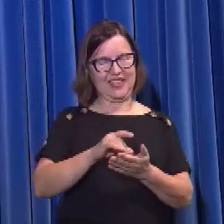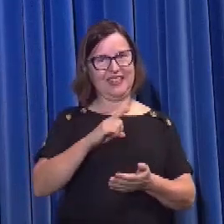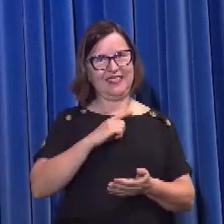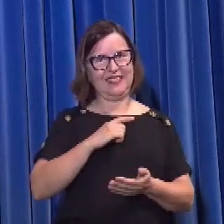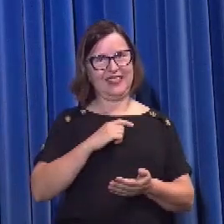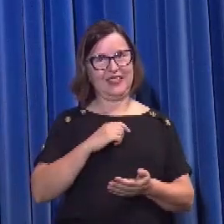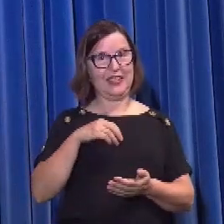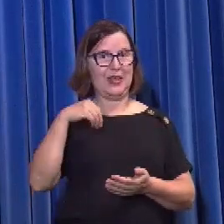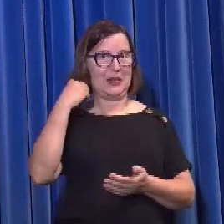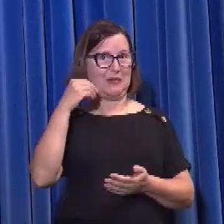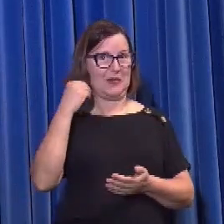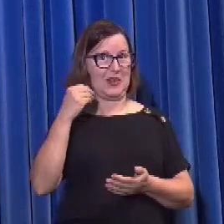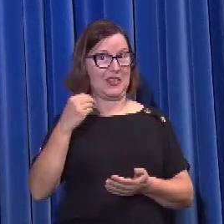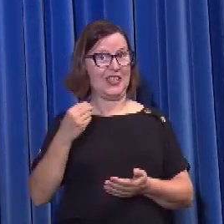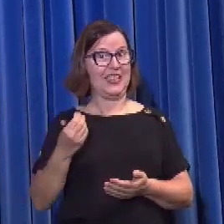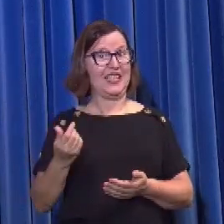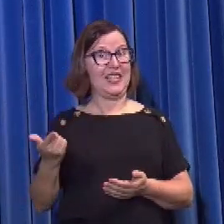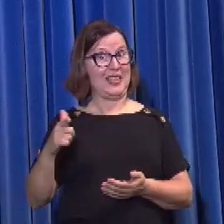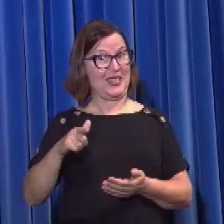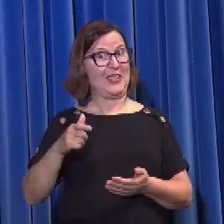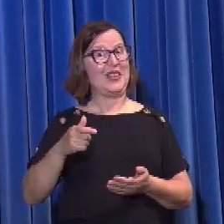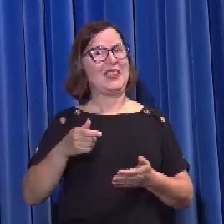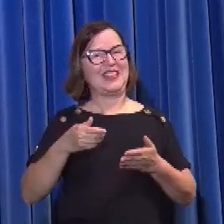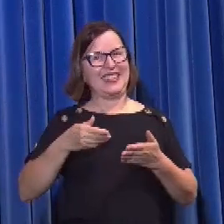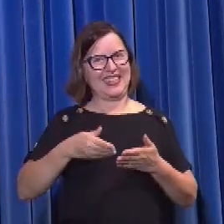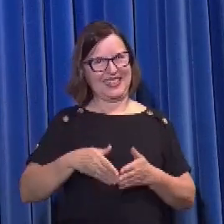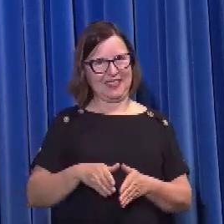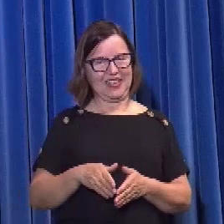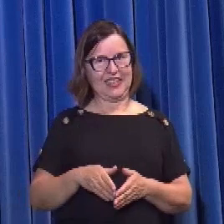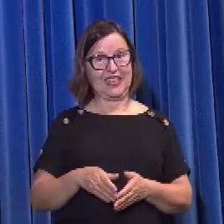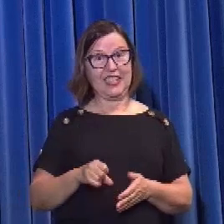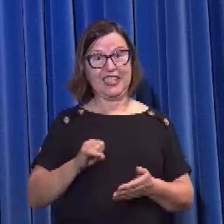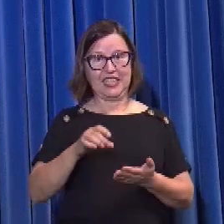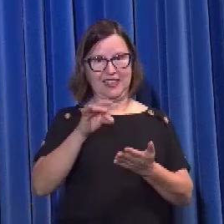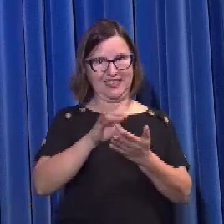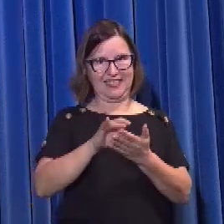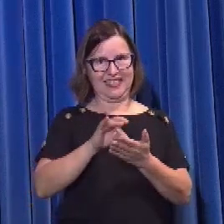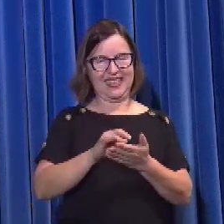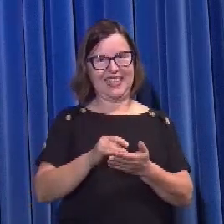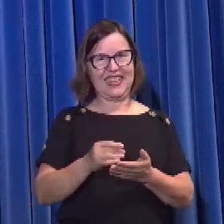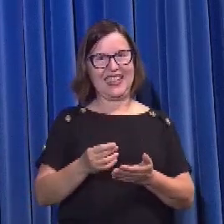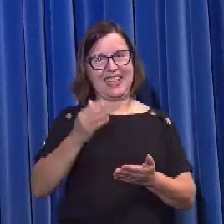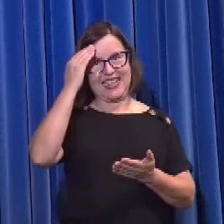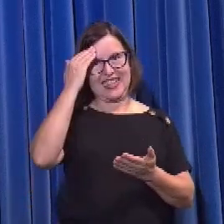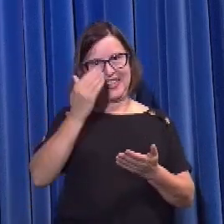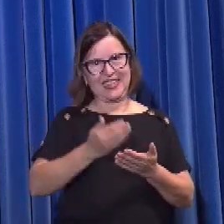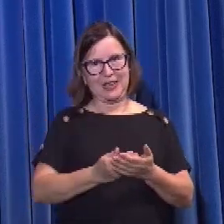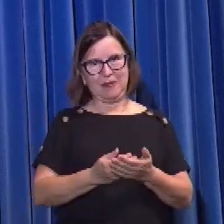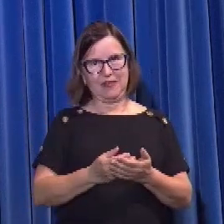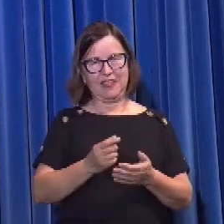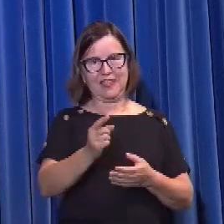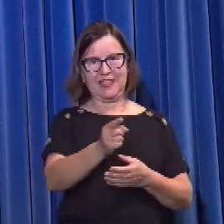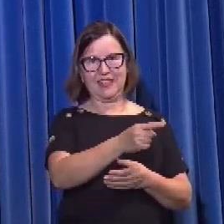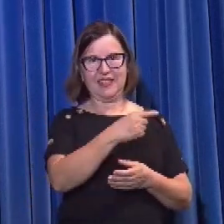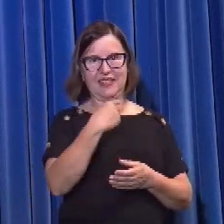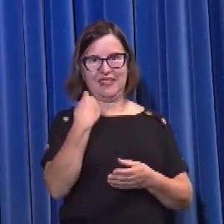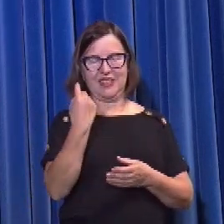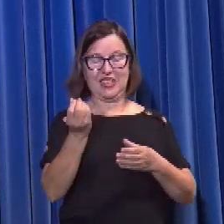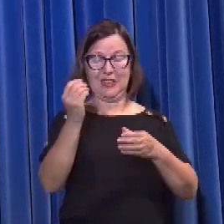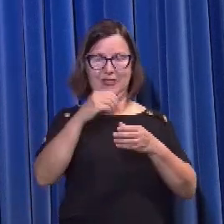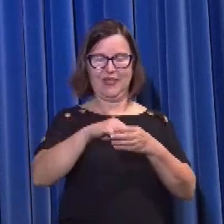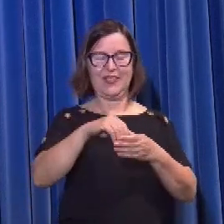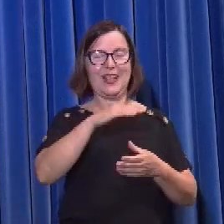nascimento, se realmente cremos em nossa inclusão na morte e ressurreição de Cristo,